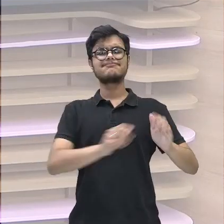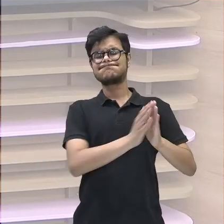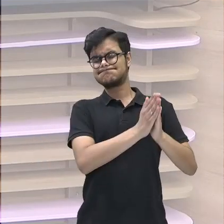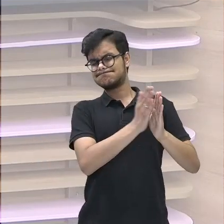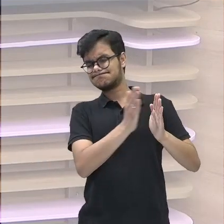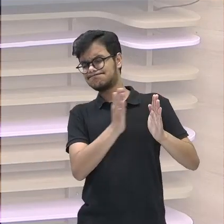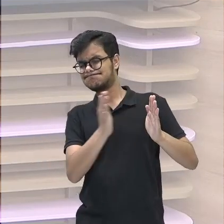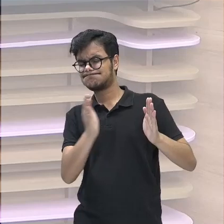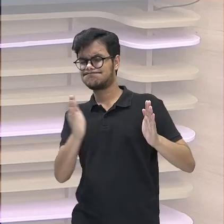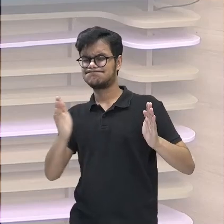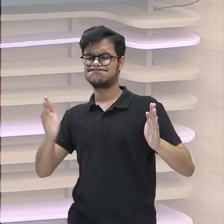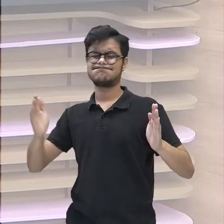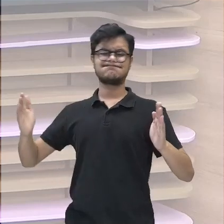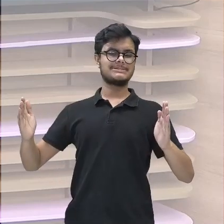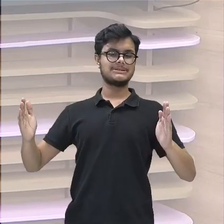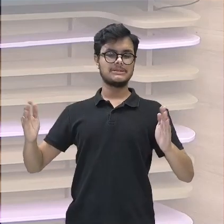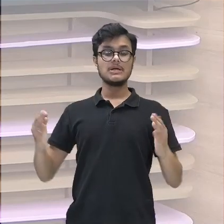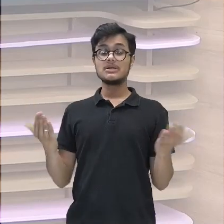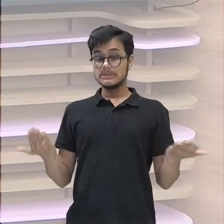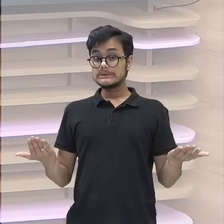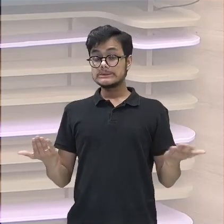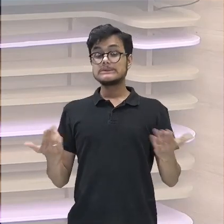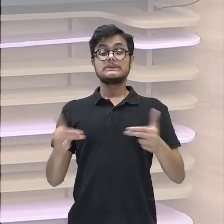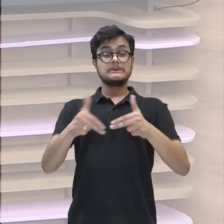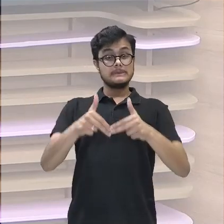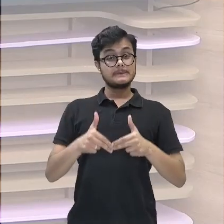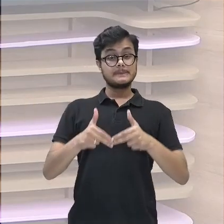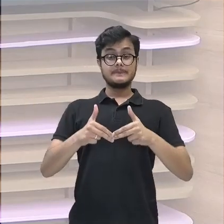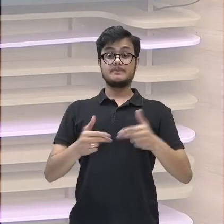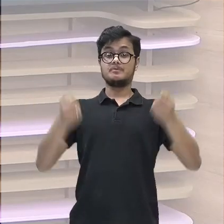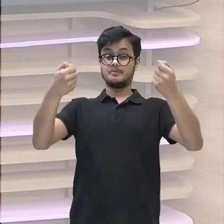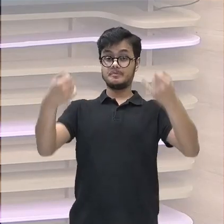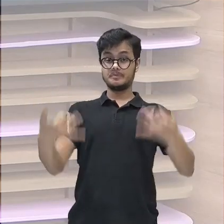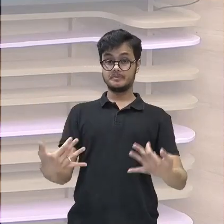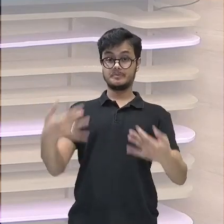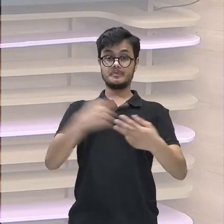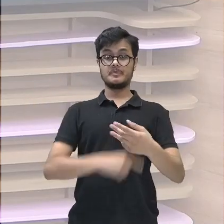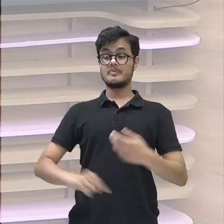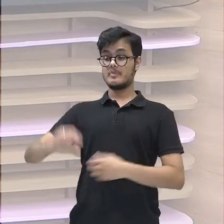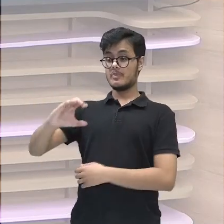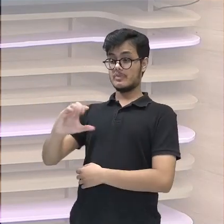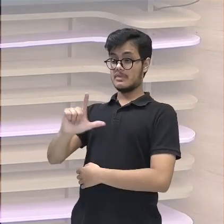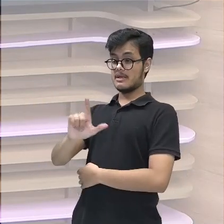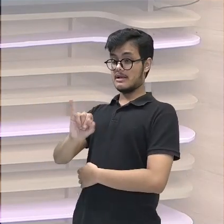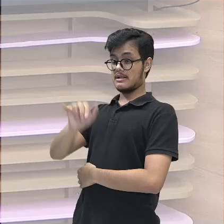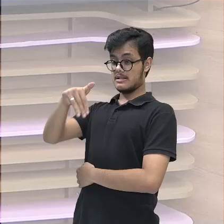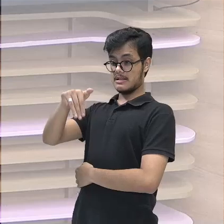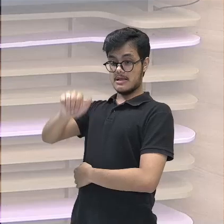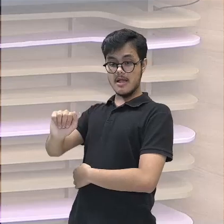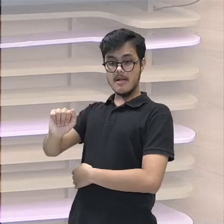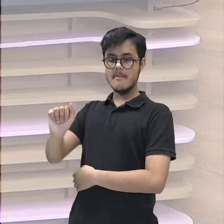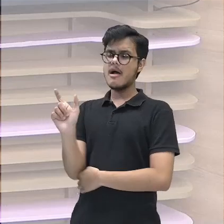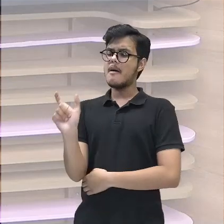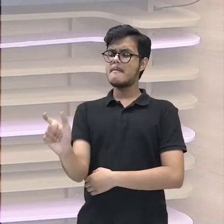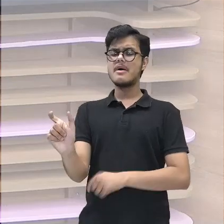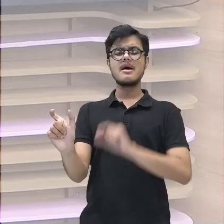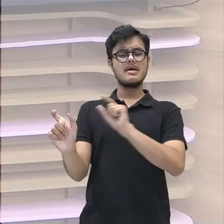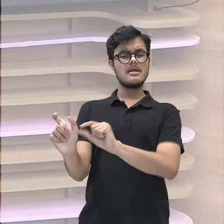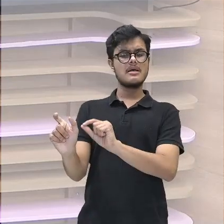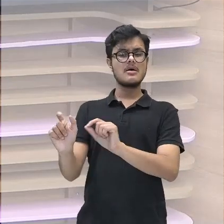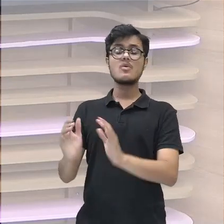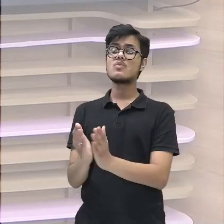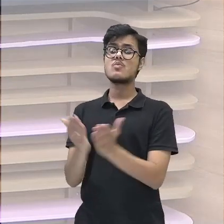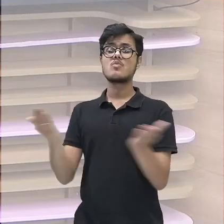longo período. Então, ao falarmos de clima, nós estamos relacionando as